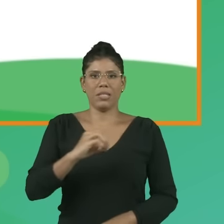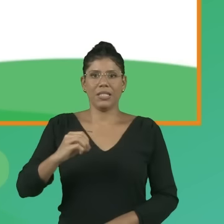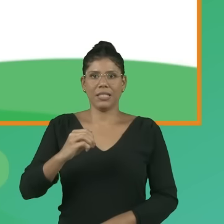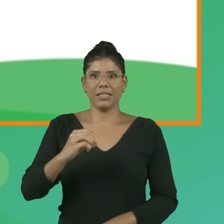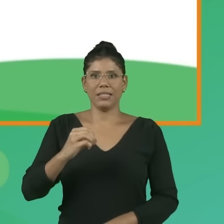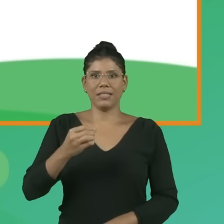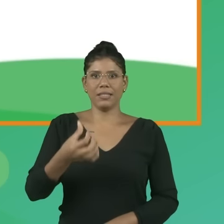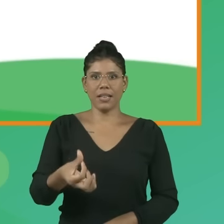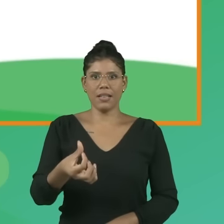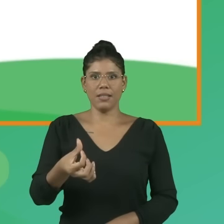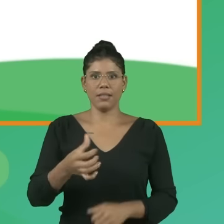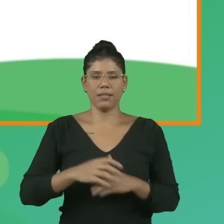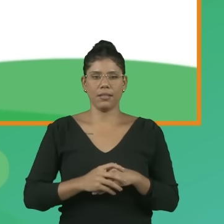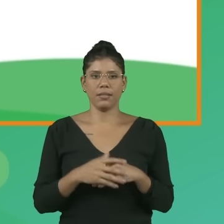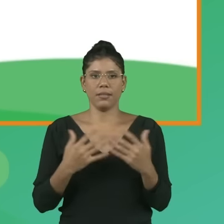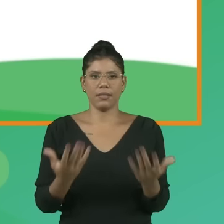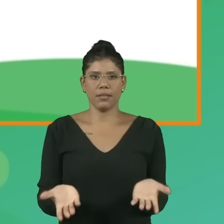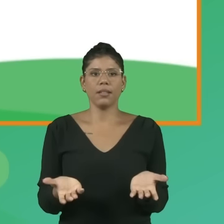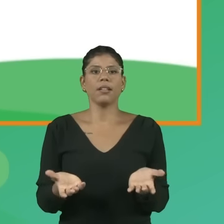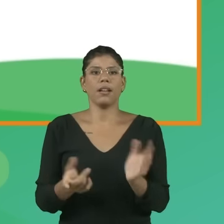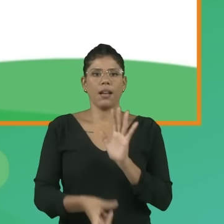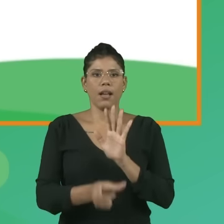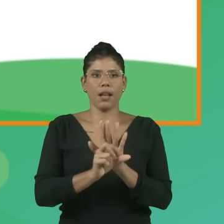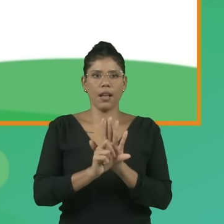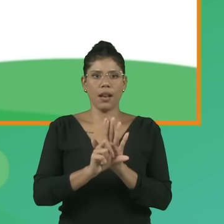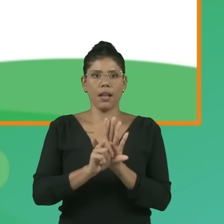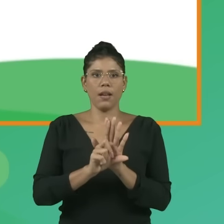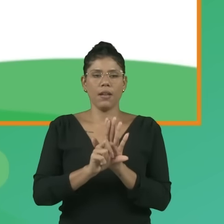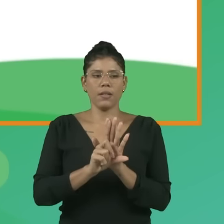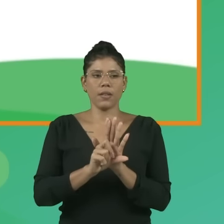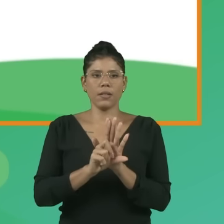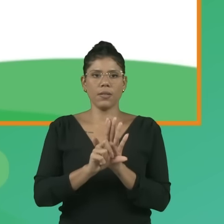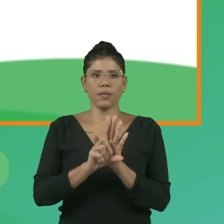ela é aquela lei que ela, a Lei Maria da Penha, que é muito